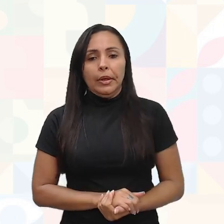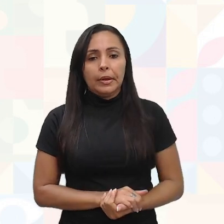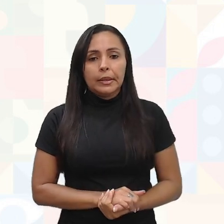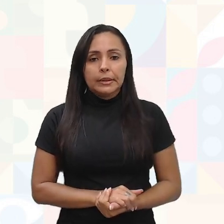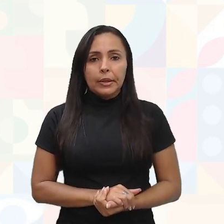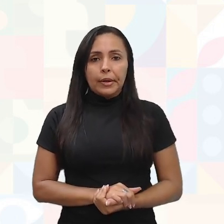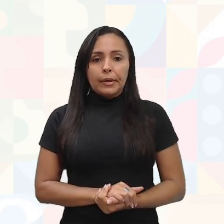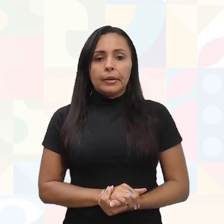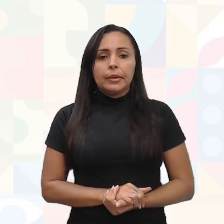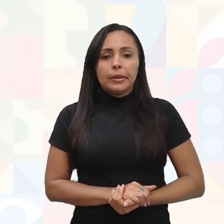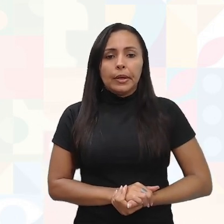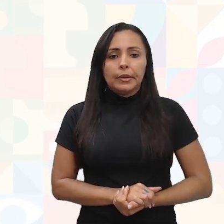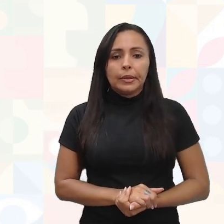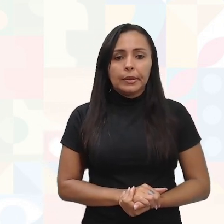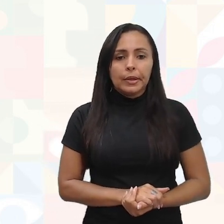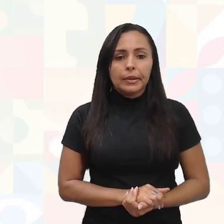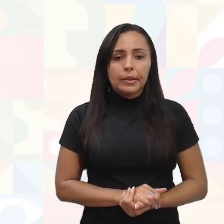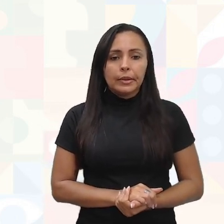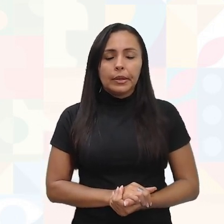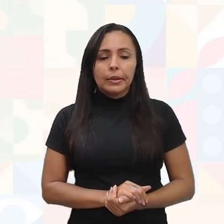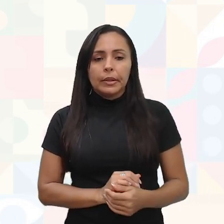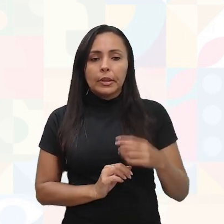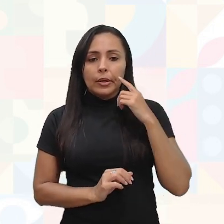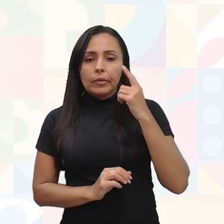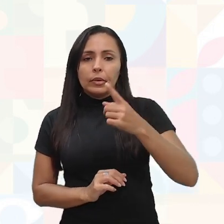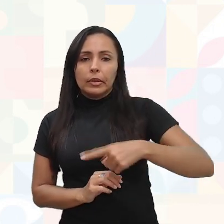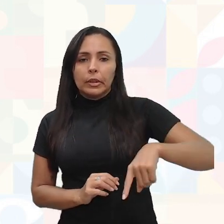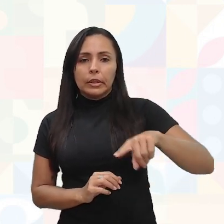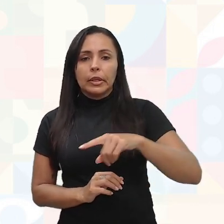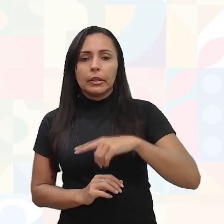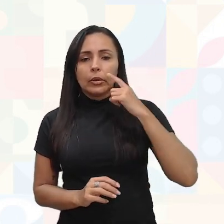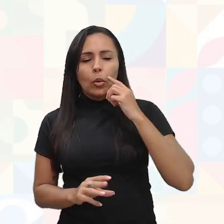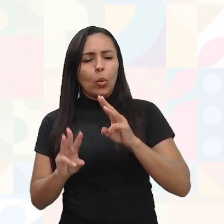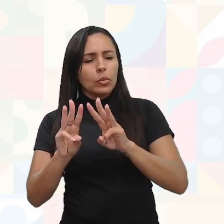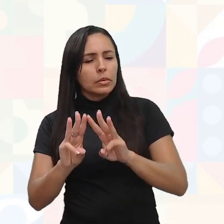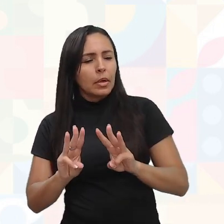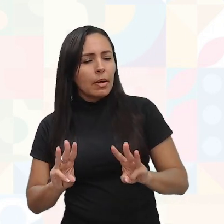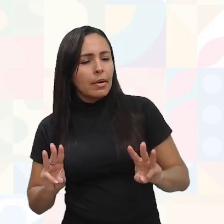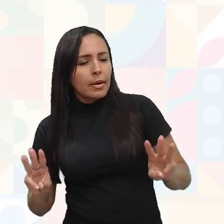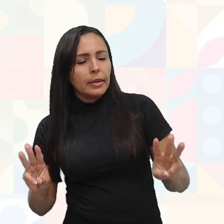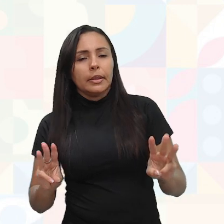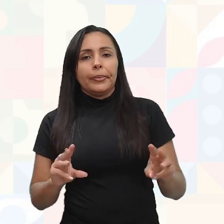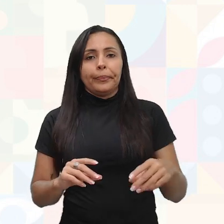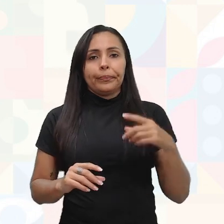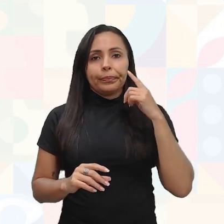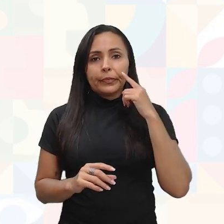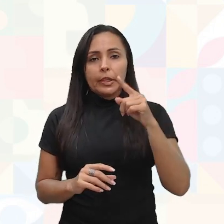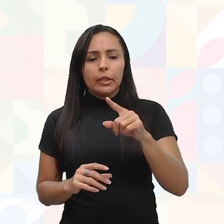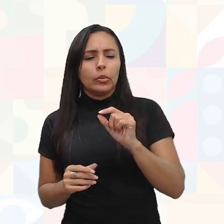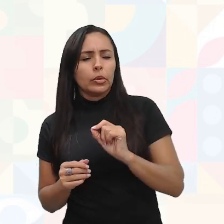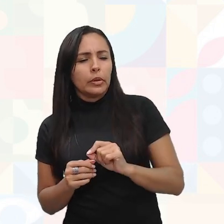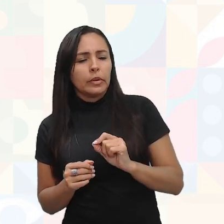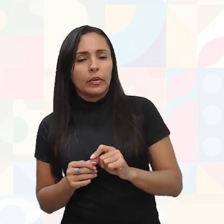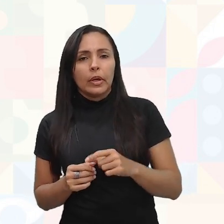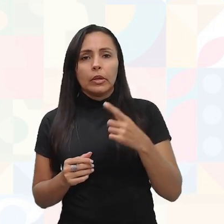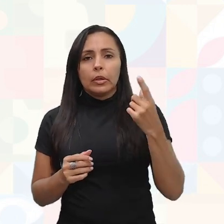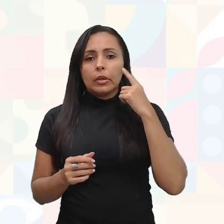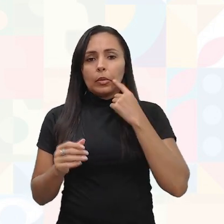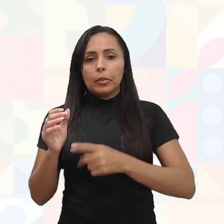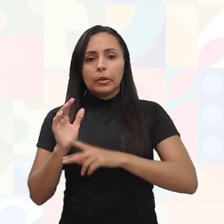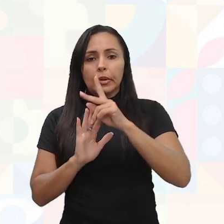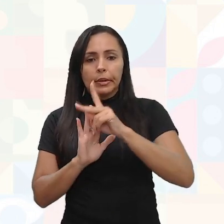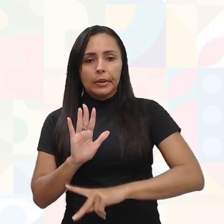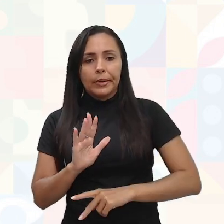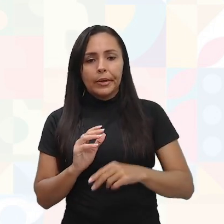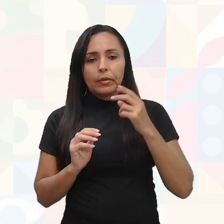uma galeria. Mas se você quer trazer um site mais comercial, quer trazer o que você faz, quais os seus projetos, aí